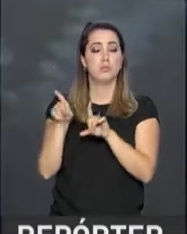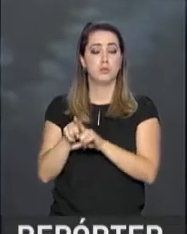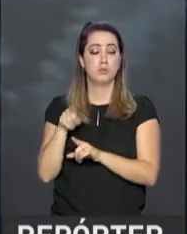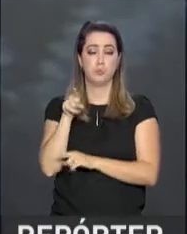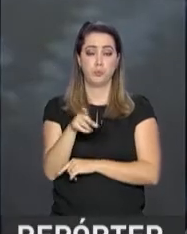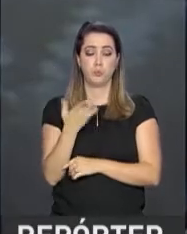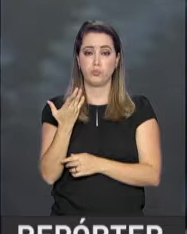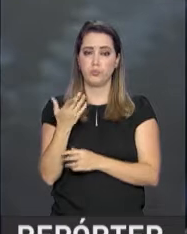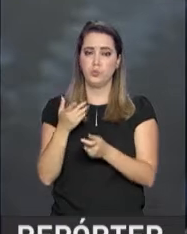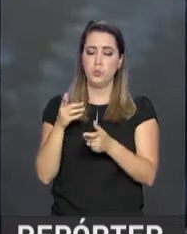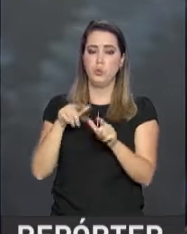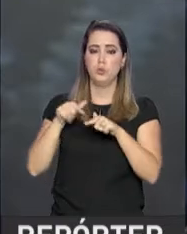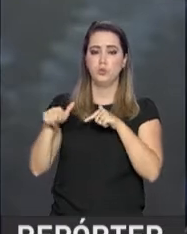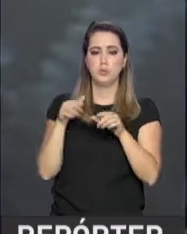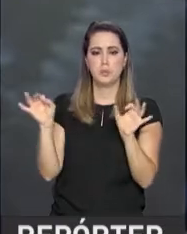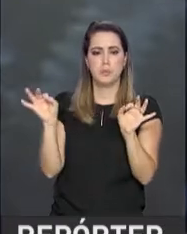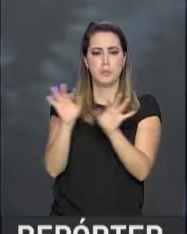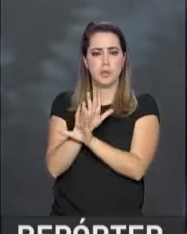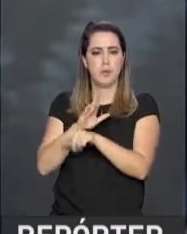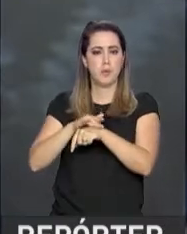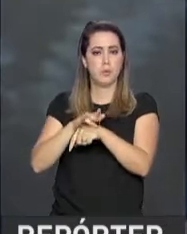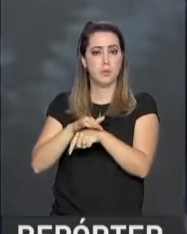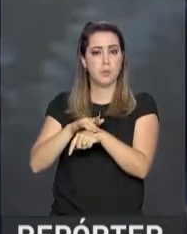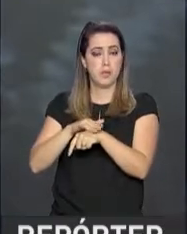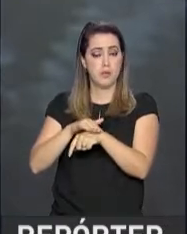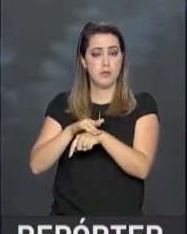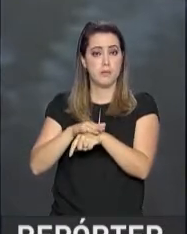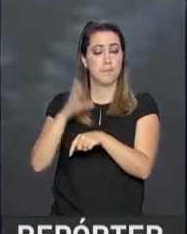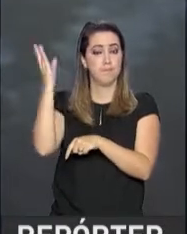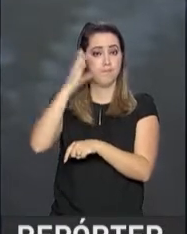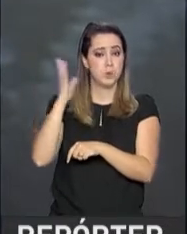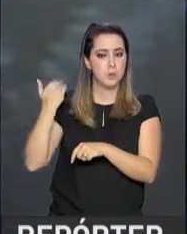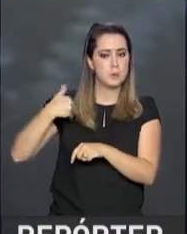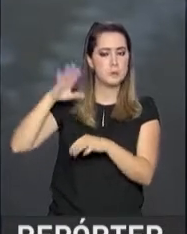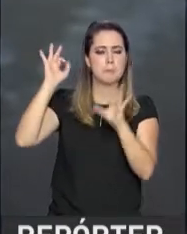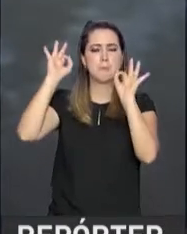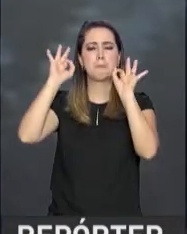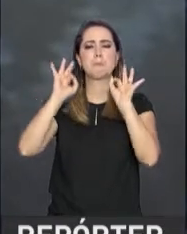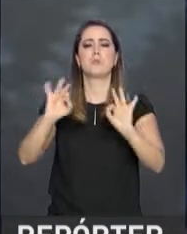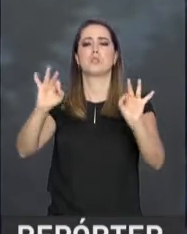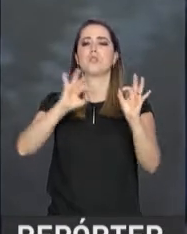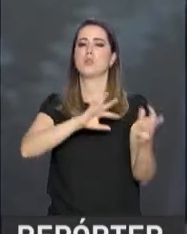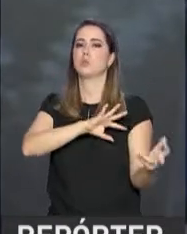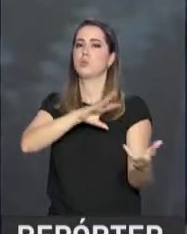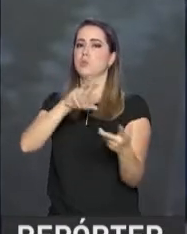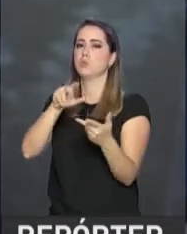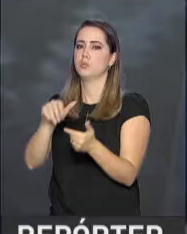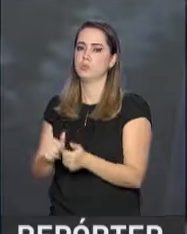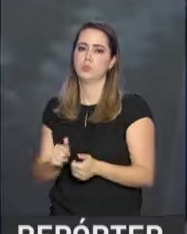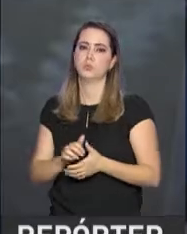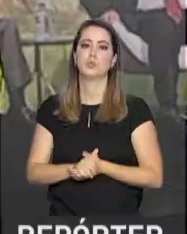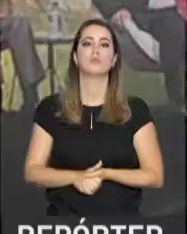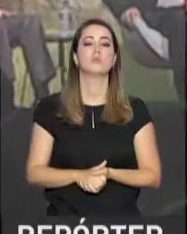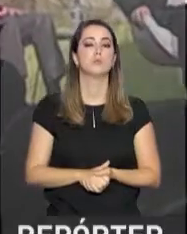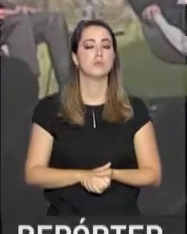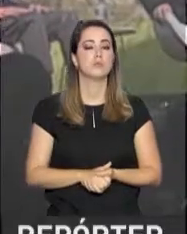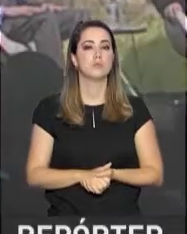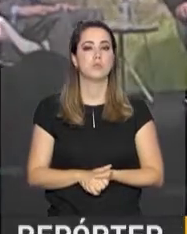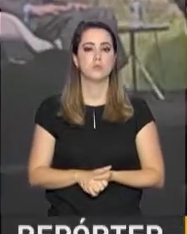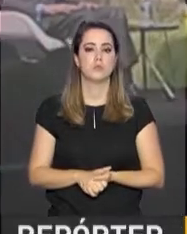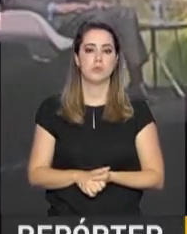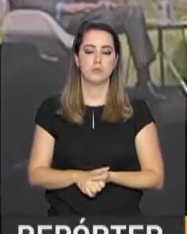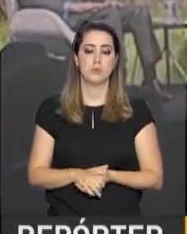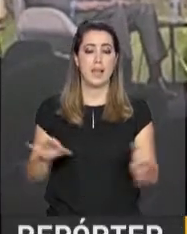o trabalho feito para acabar com a doença no país é um dos mais exitosos do mundo na área de defesa agropecuária.